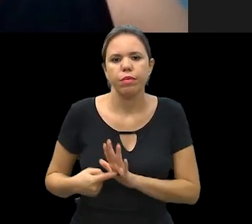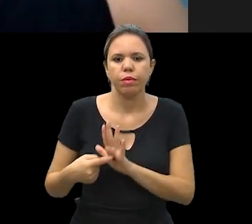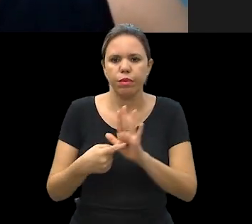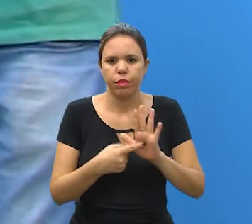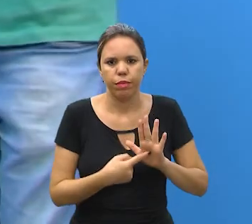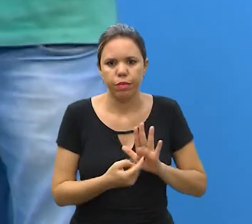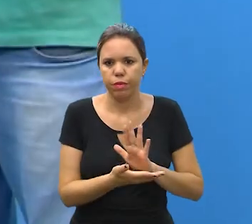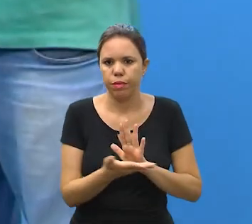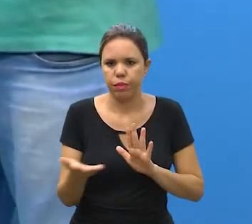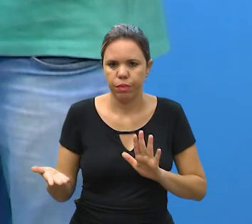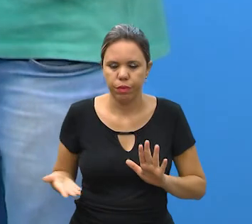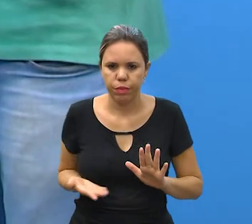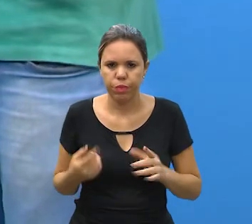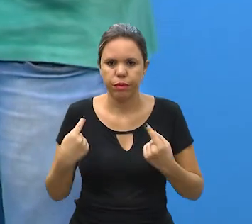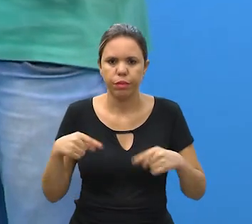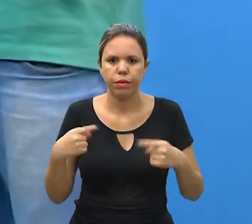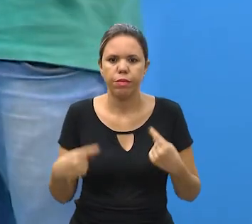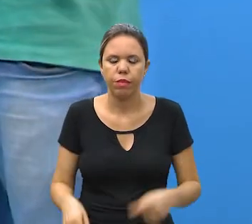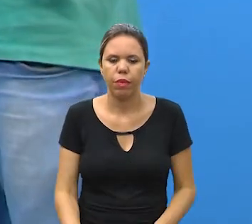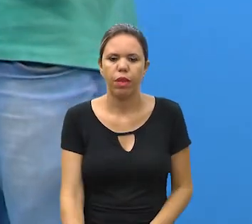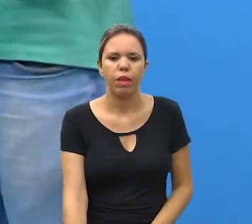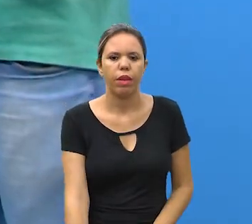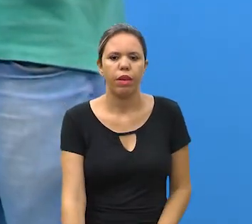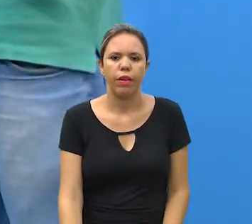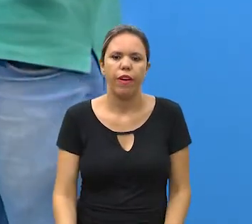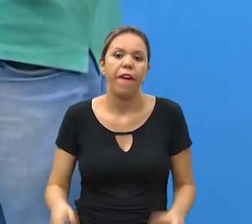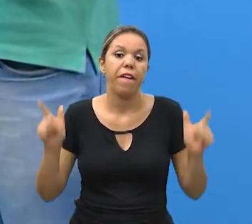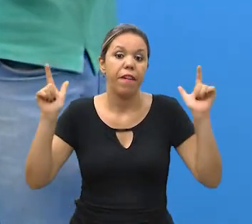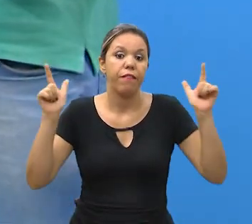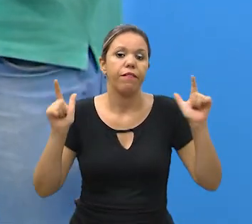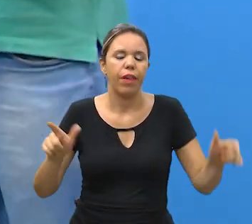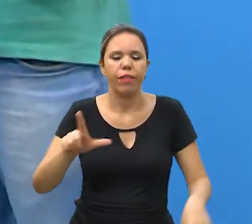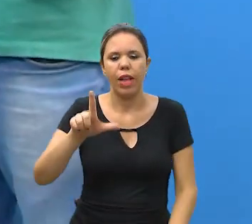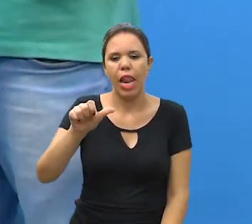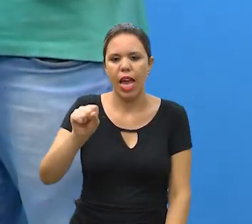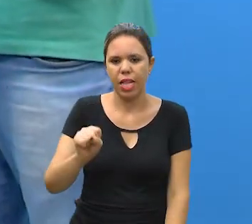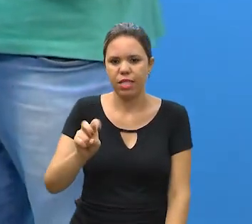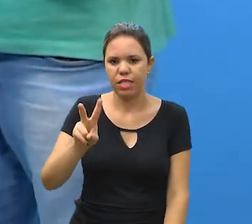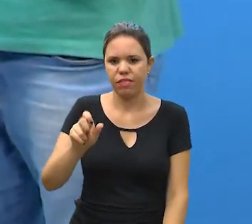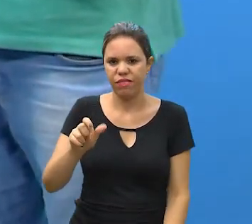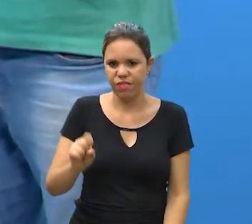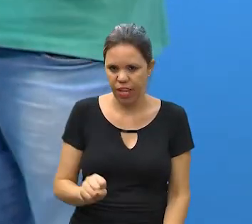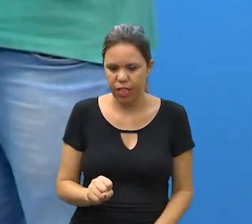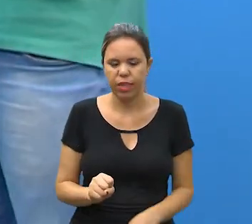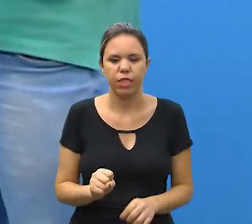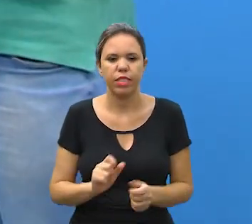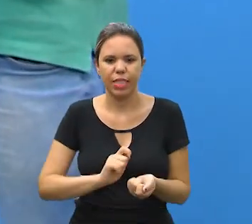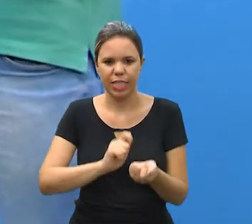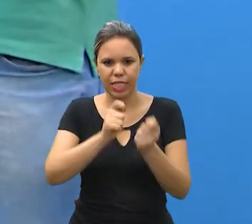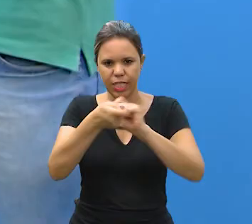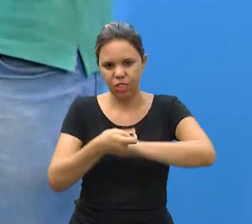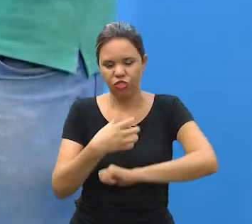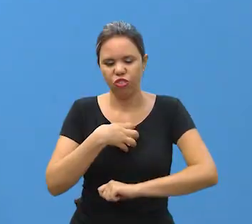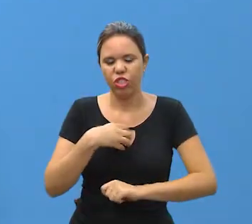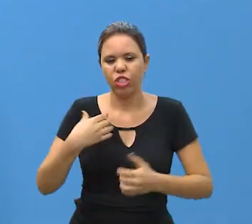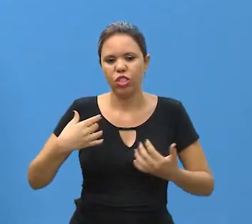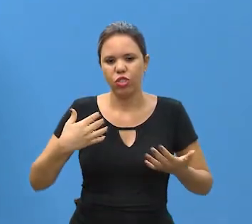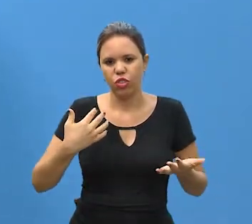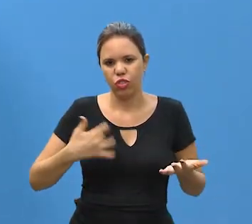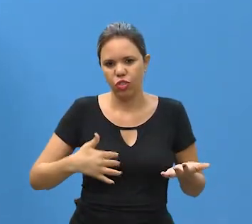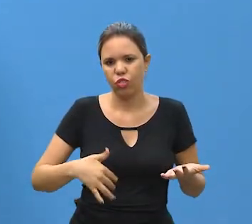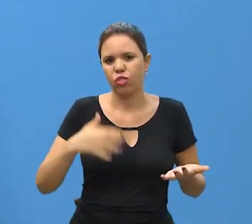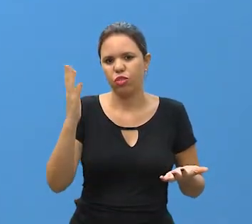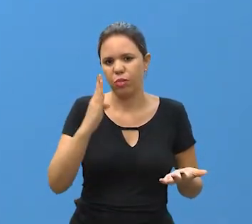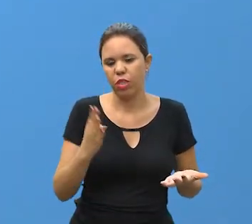para apresentar a música Viva Las Vegas, que vocês fizeram uma versão adaptada com um toque de brasilidade. Fala